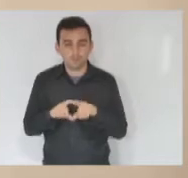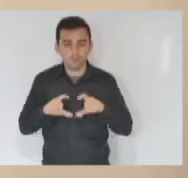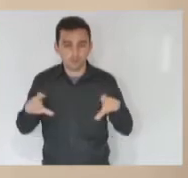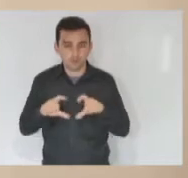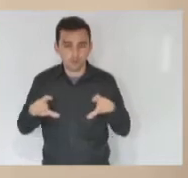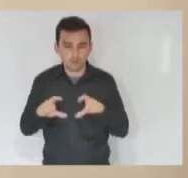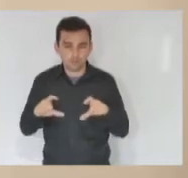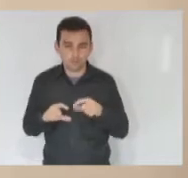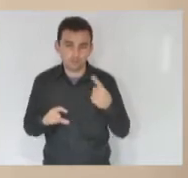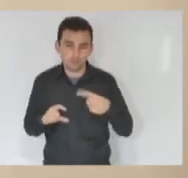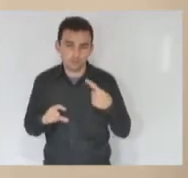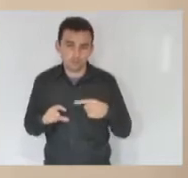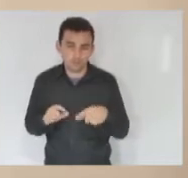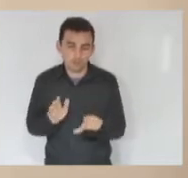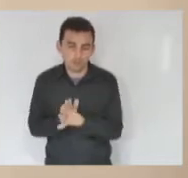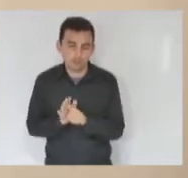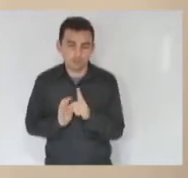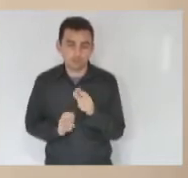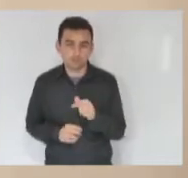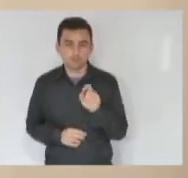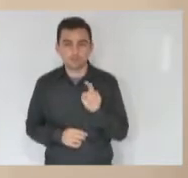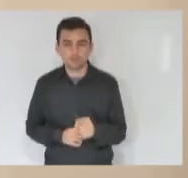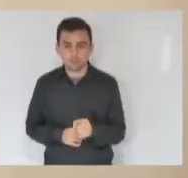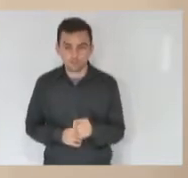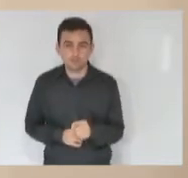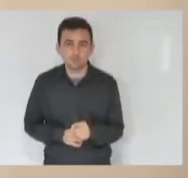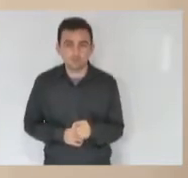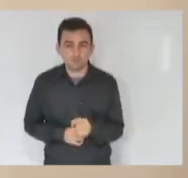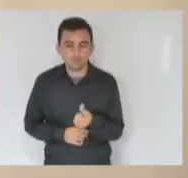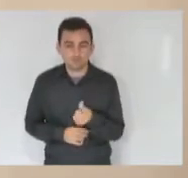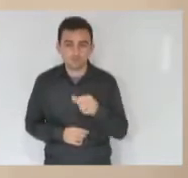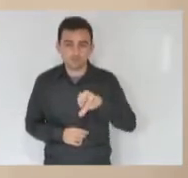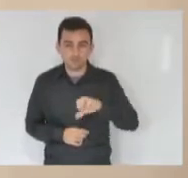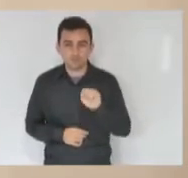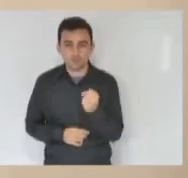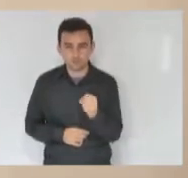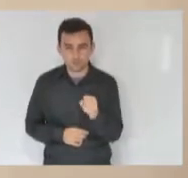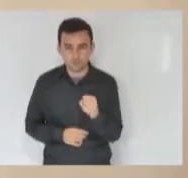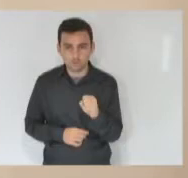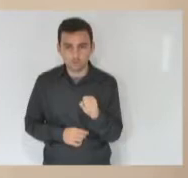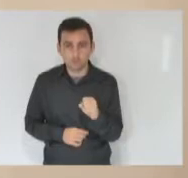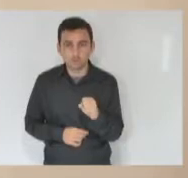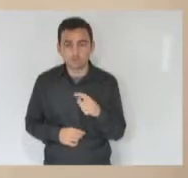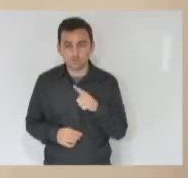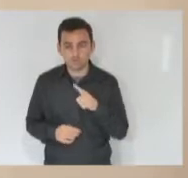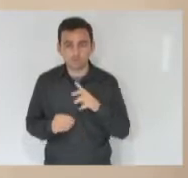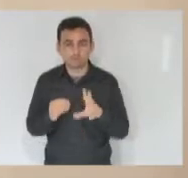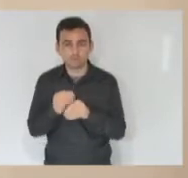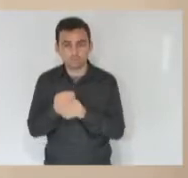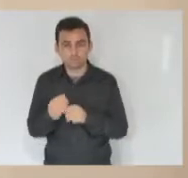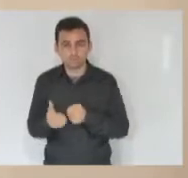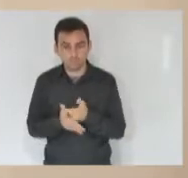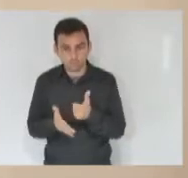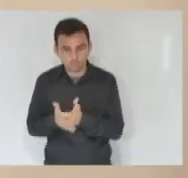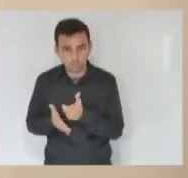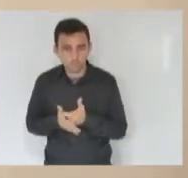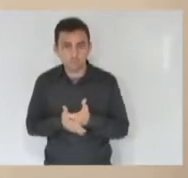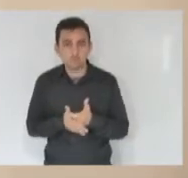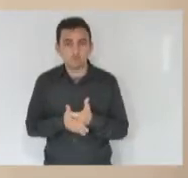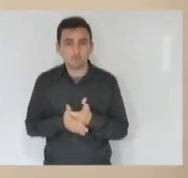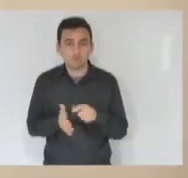da Lei 17.698, 16 de janeiro de 2019, que estima receita e fixa despesa no Estado para o exercício financeiro